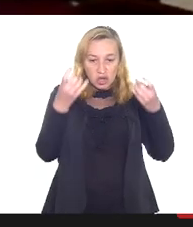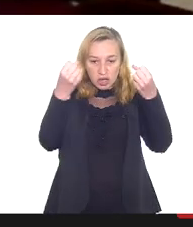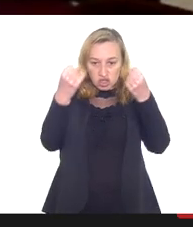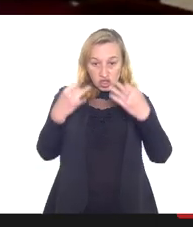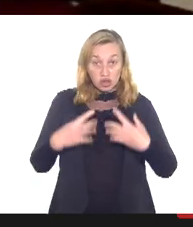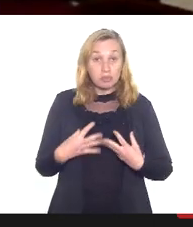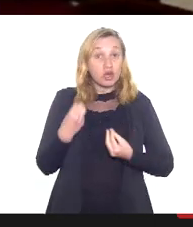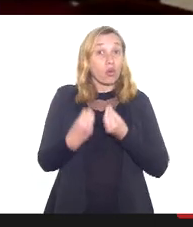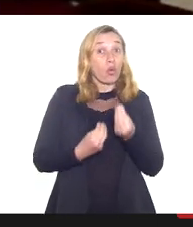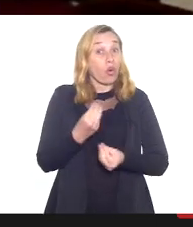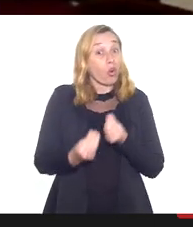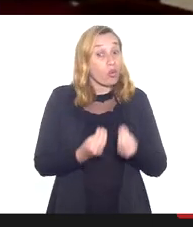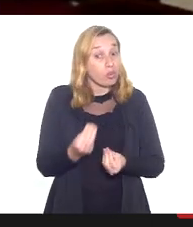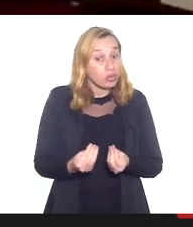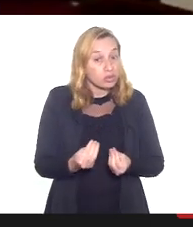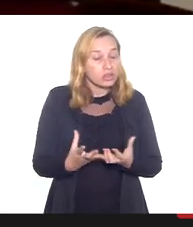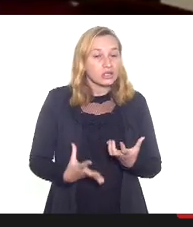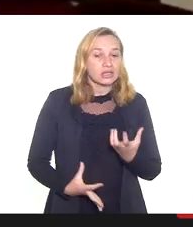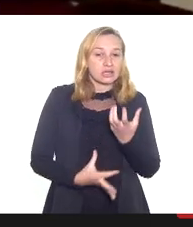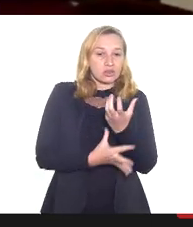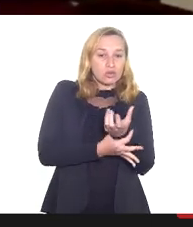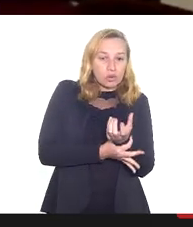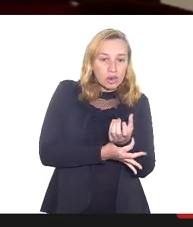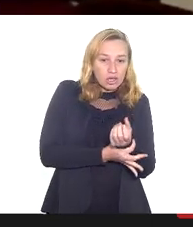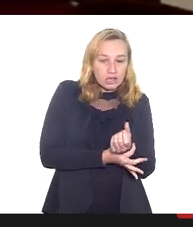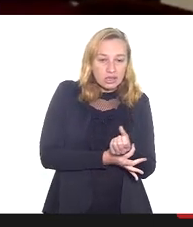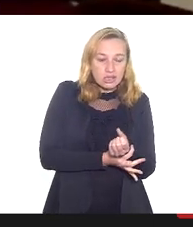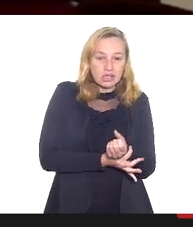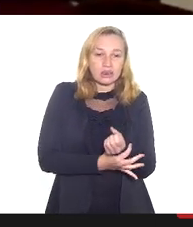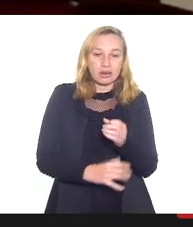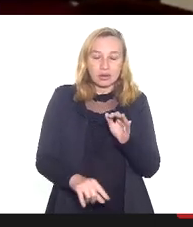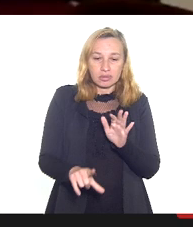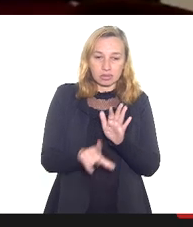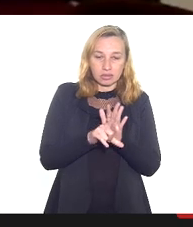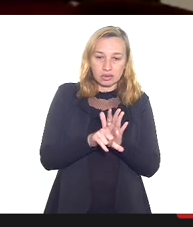essa mudança ela é fruto da legislação.